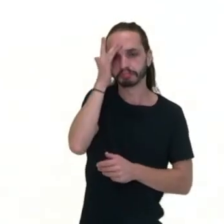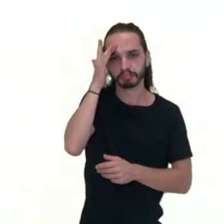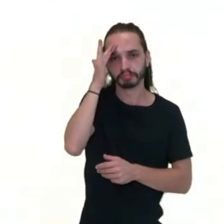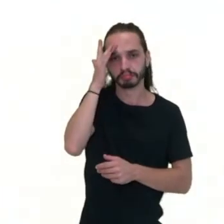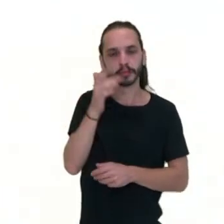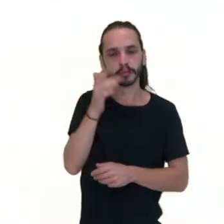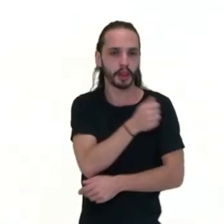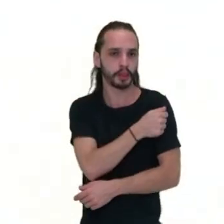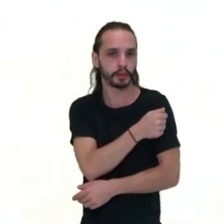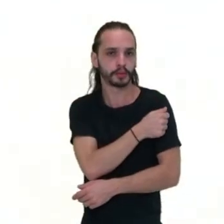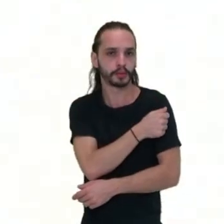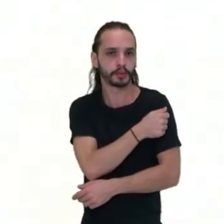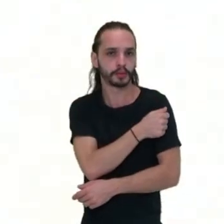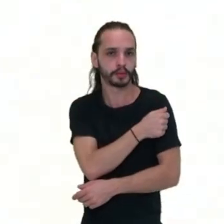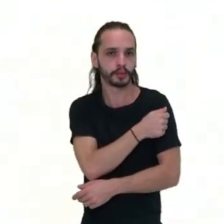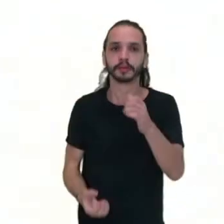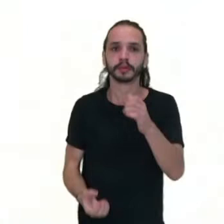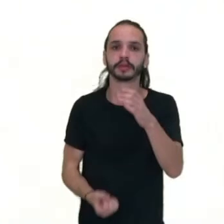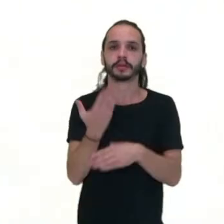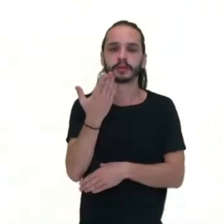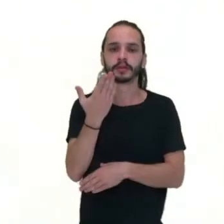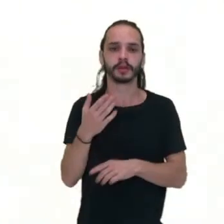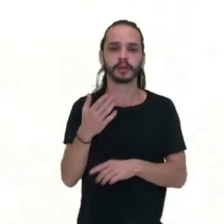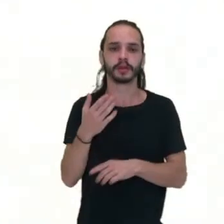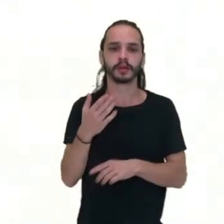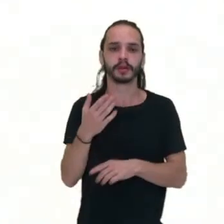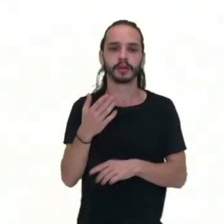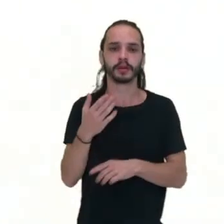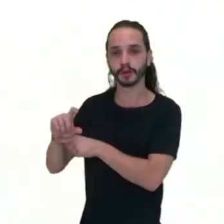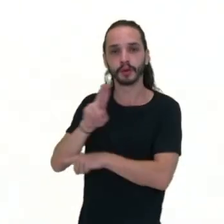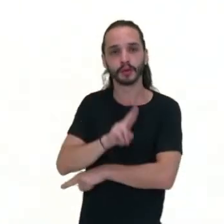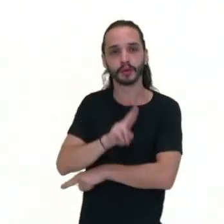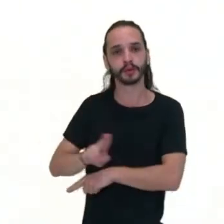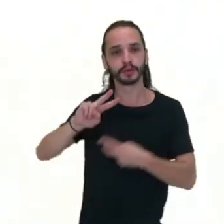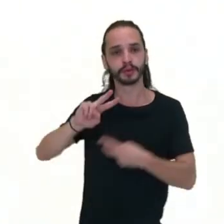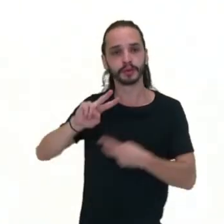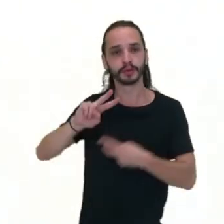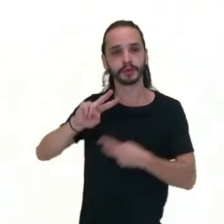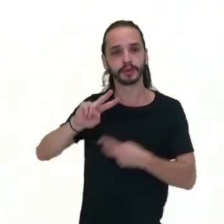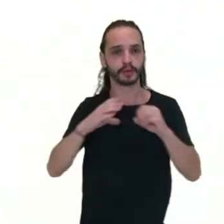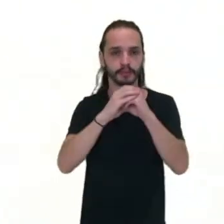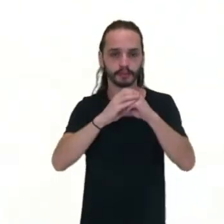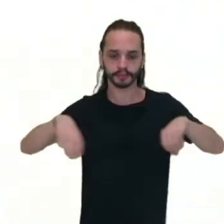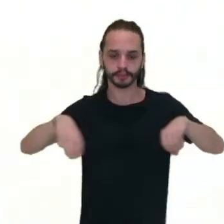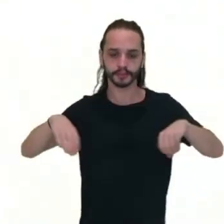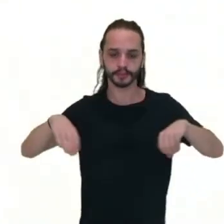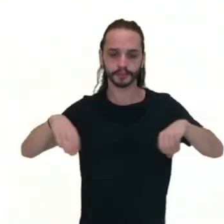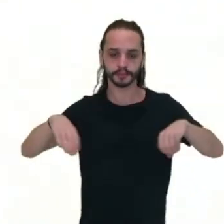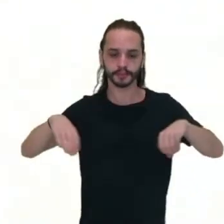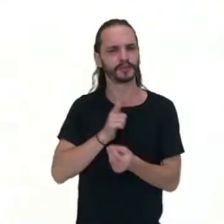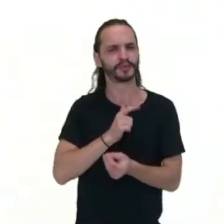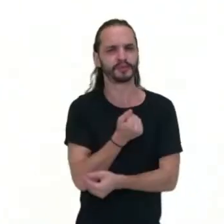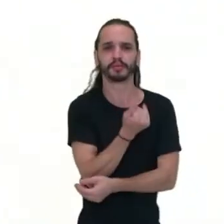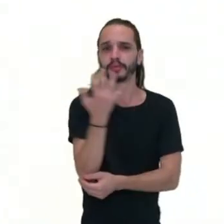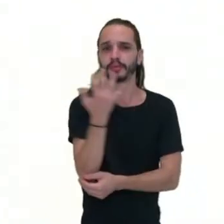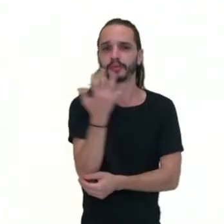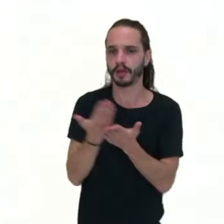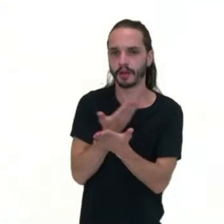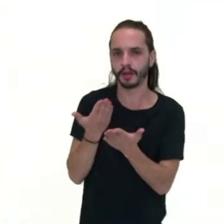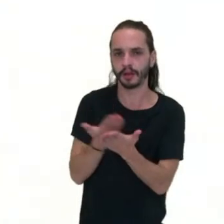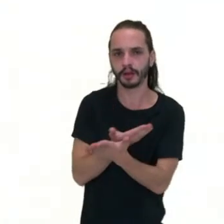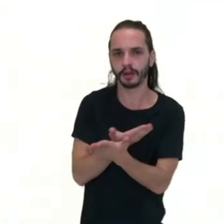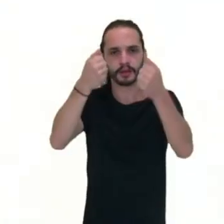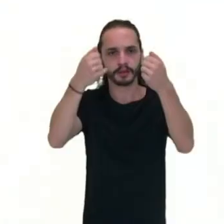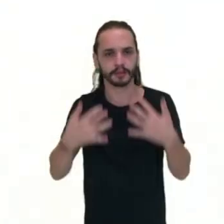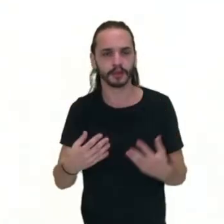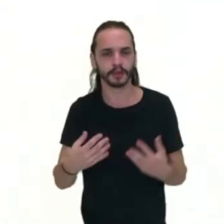aí sob a meiose e sua relação com a genética, tá? O processo de meiose, você vai ter em vários livros didáticos os processos da